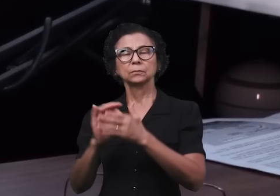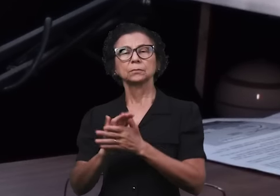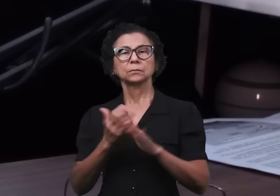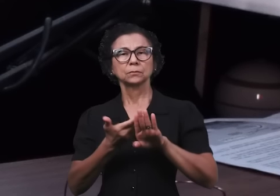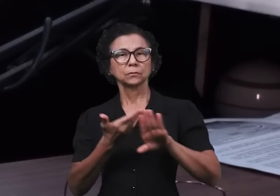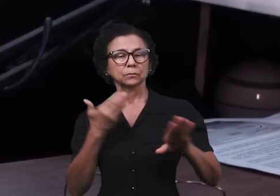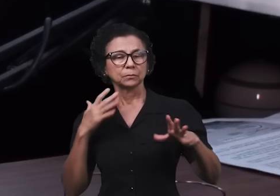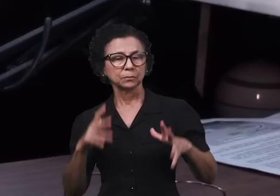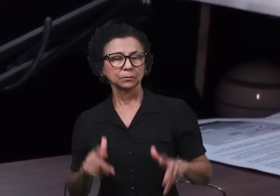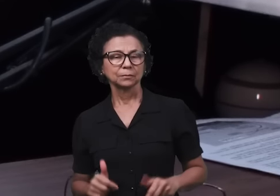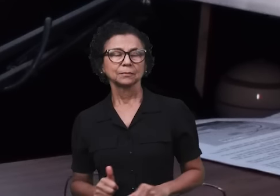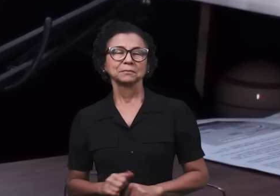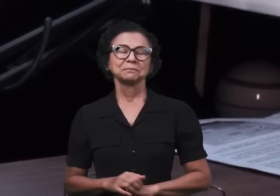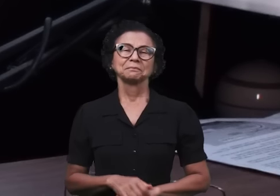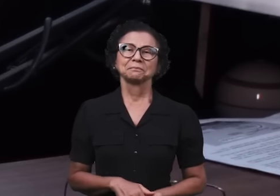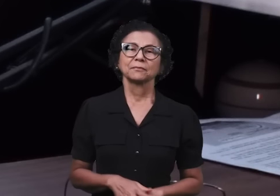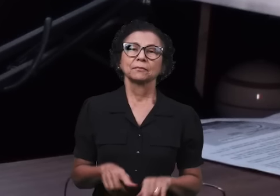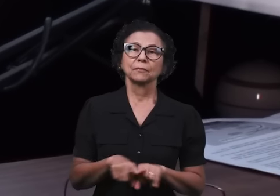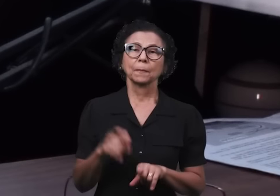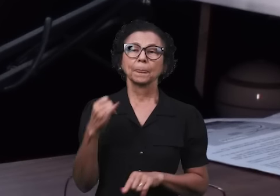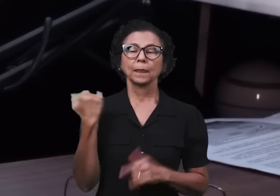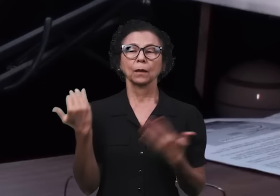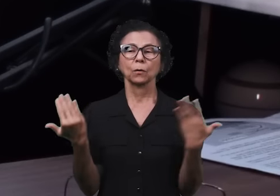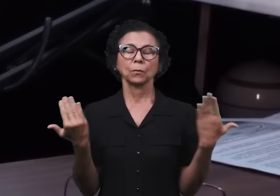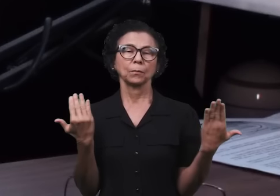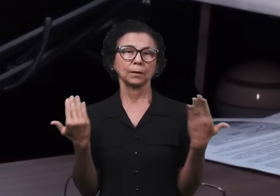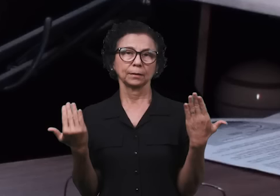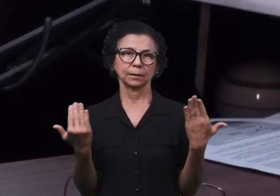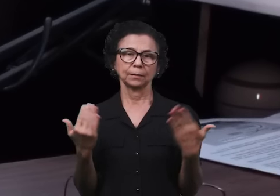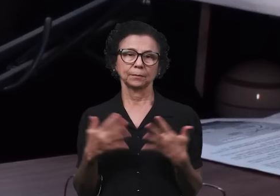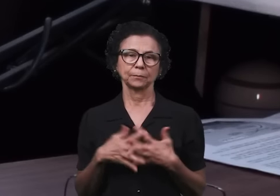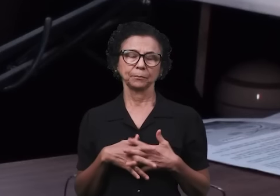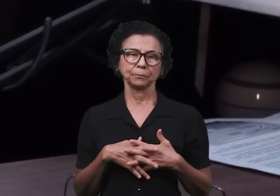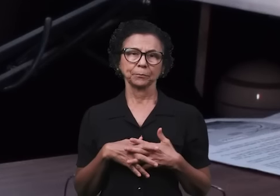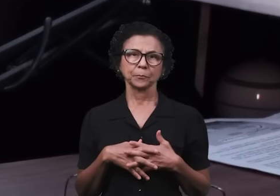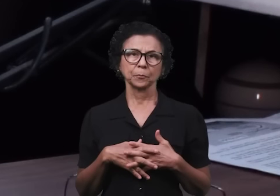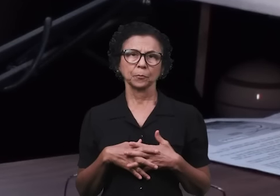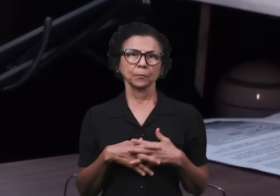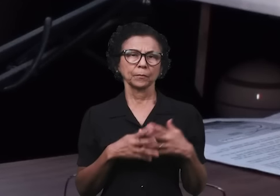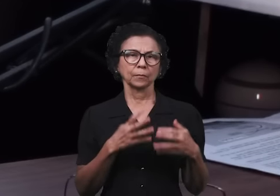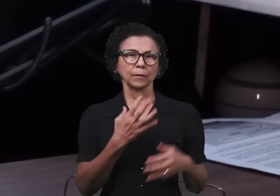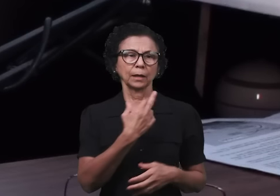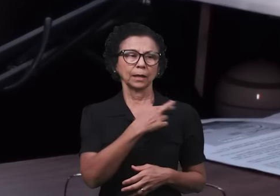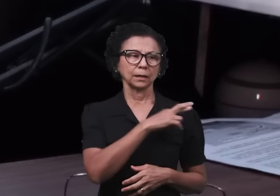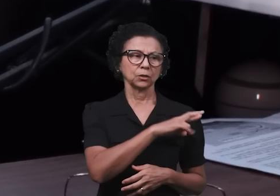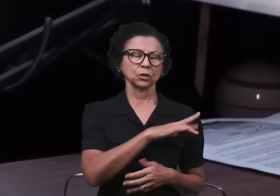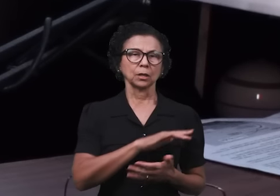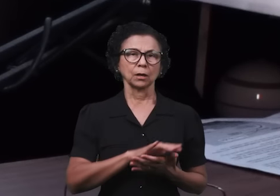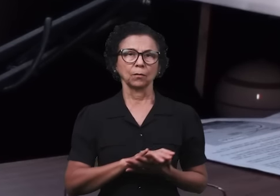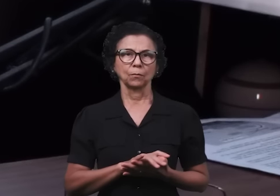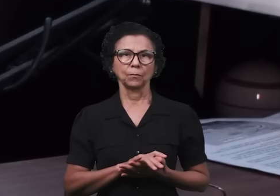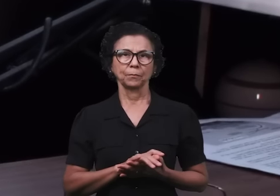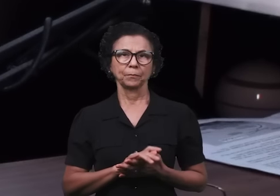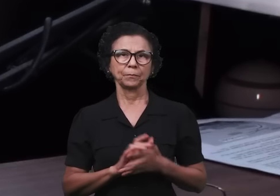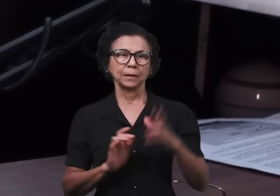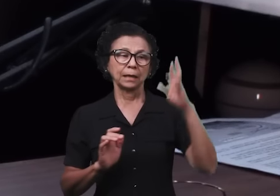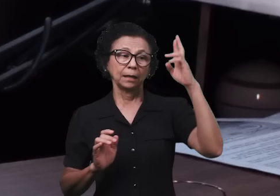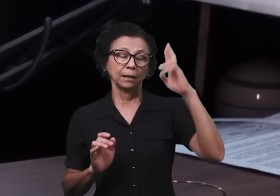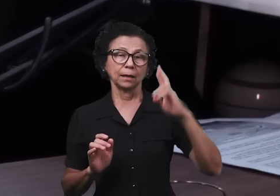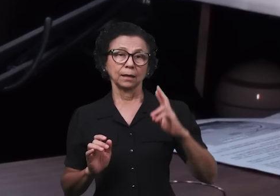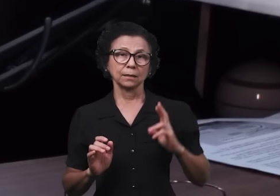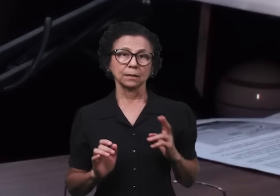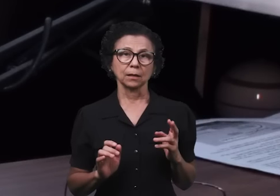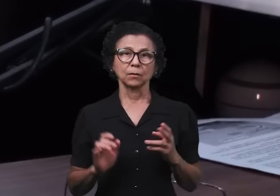de cada um de nós. É importante a gente fazer um paralelo entre o que é razão religiosa e razão profética,